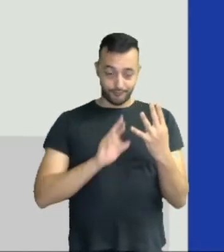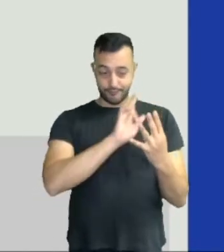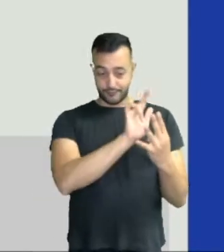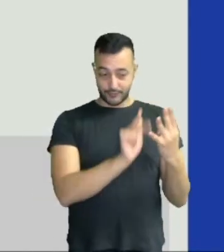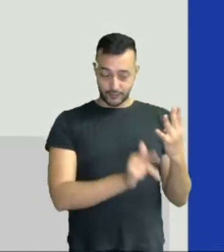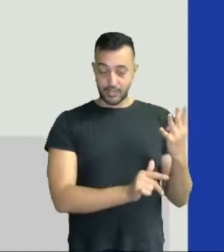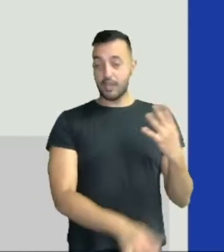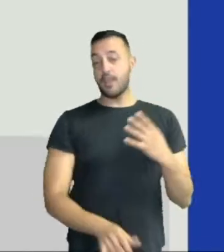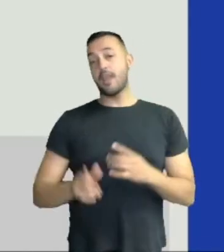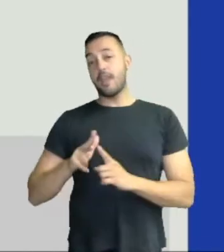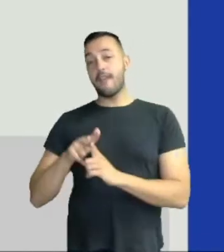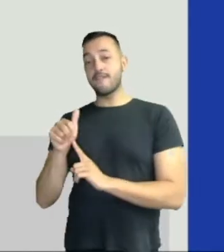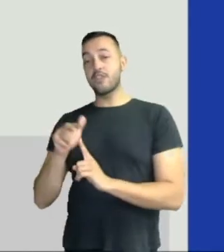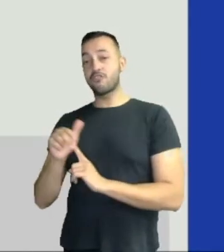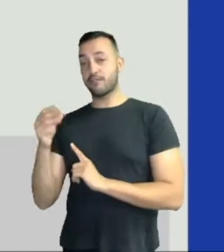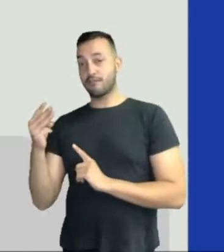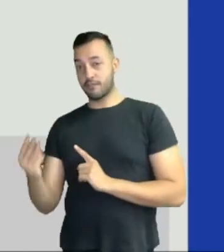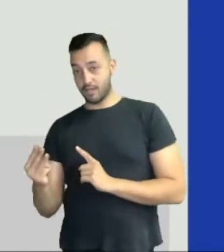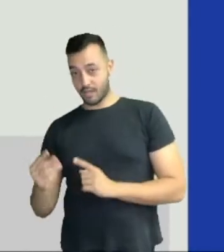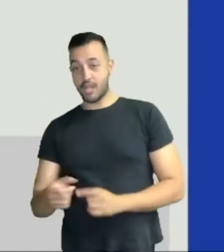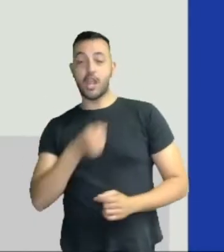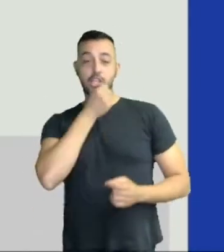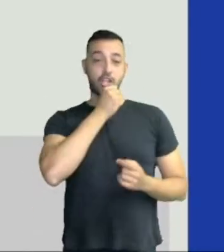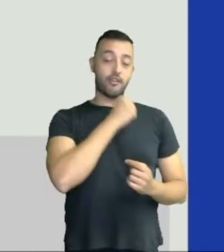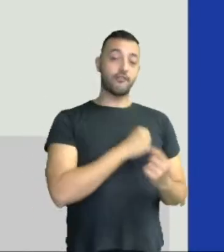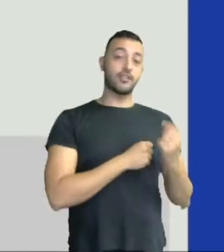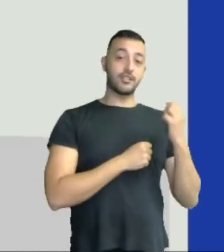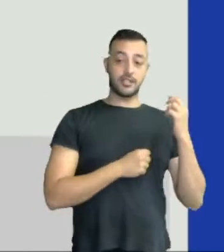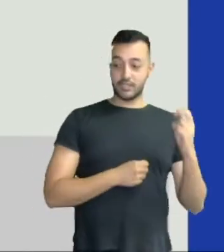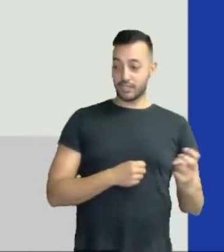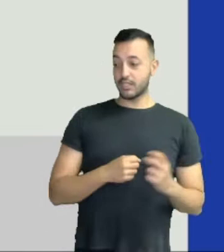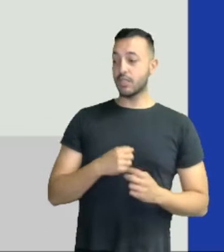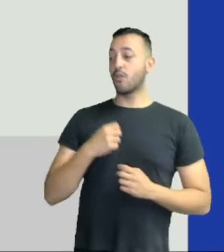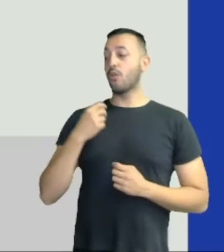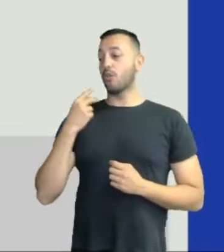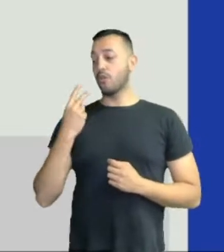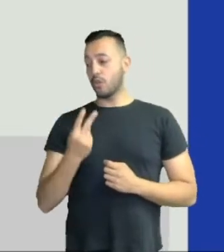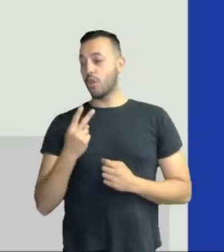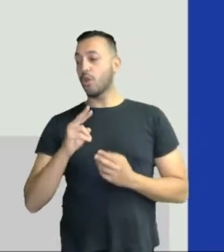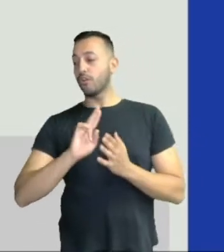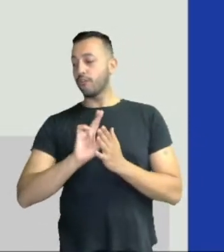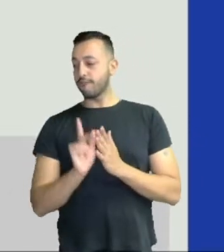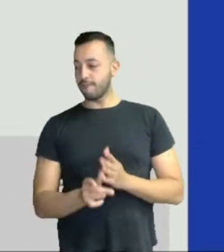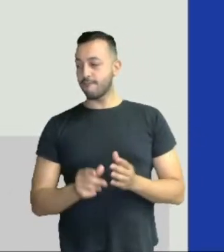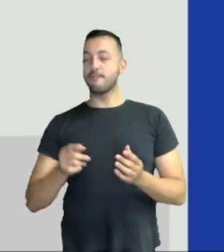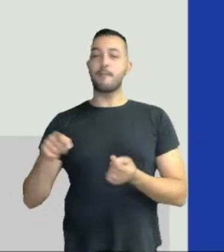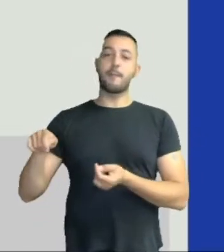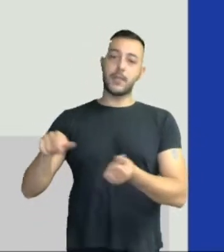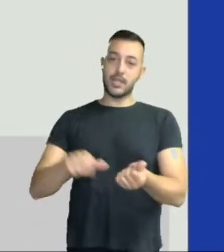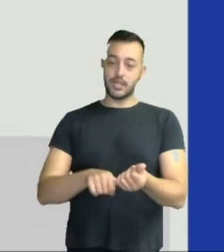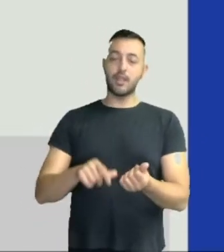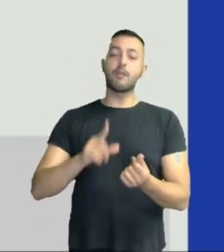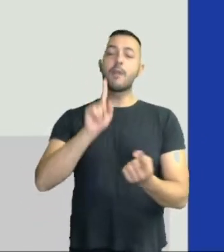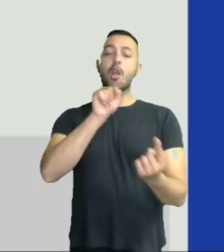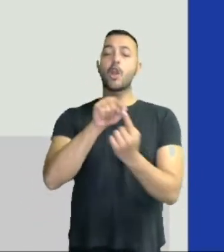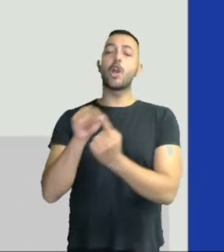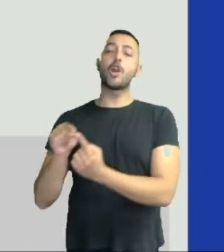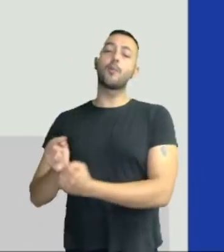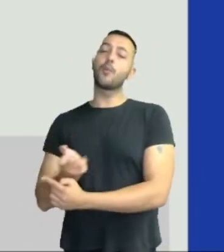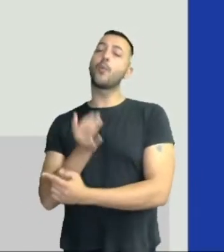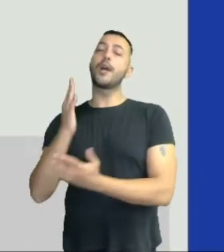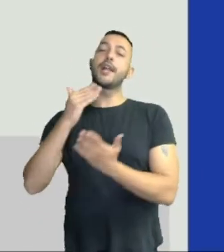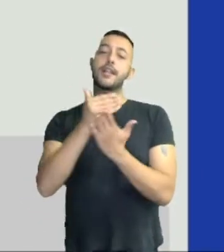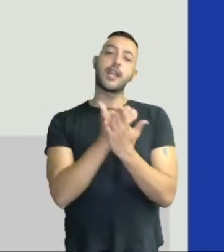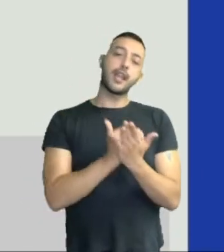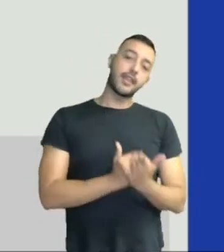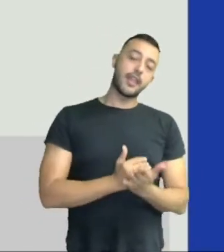refrigerante, 5 tipos de sorvete, 2 tipos de brinde. Quantas combinações de lanche poderão ser informadas no